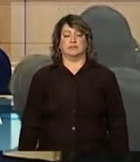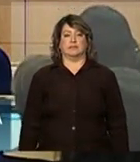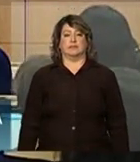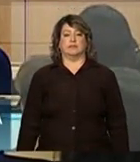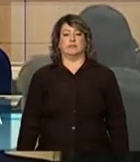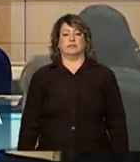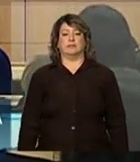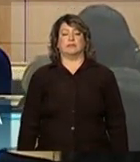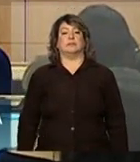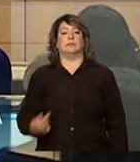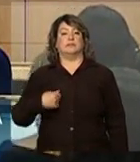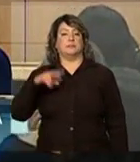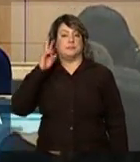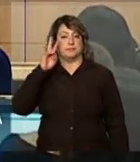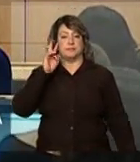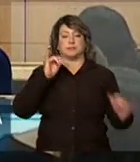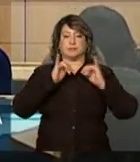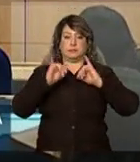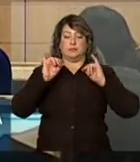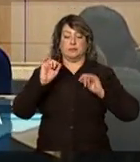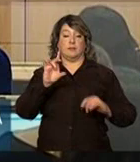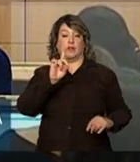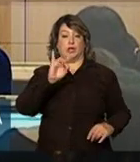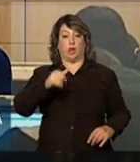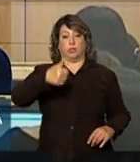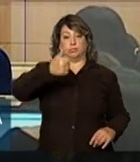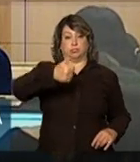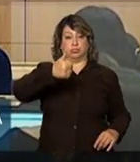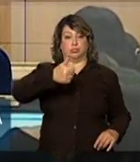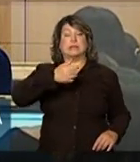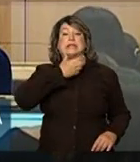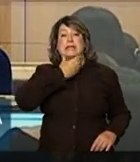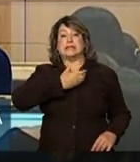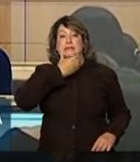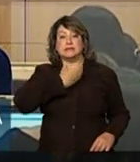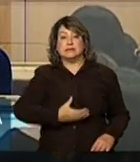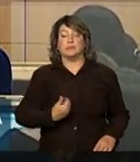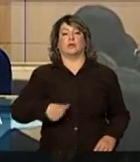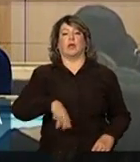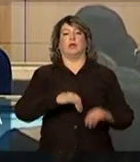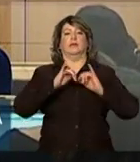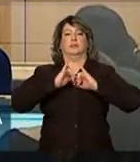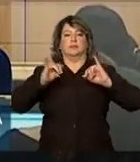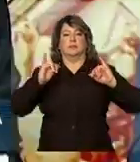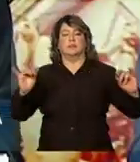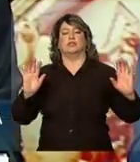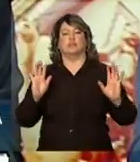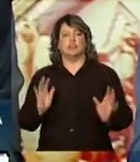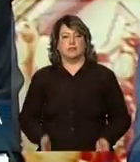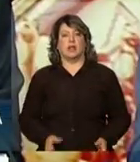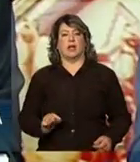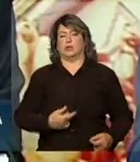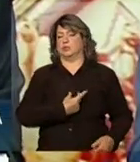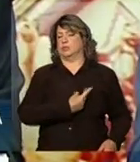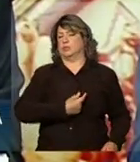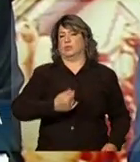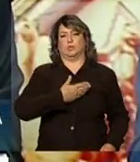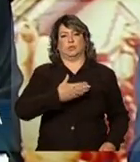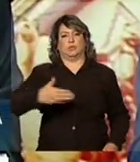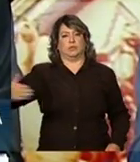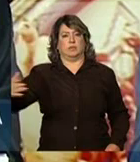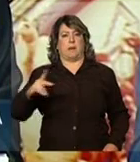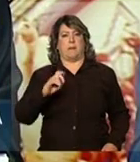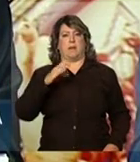Deixa eu responder a sua campanha. Joana, no dia 1 de dezembro, a gente lançou aquelas peças permanentes, né, que vão durar o ano inteiro, que não